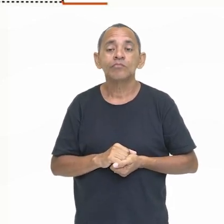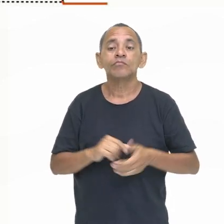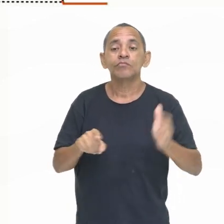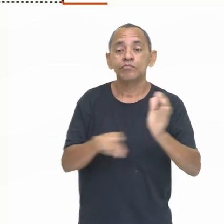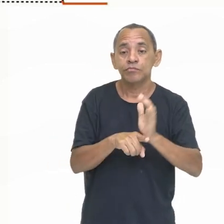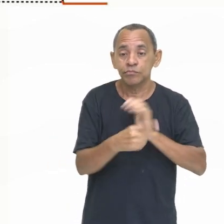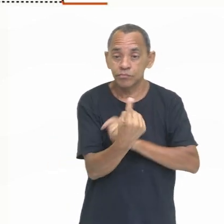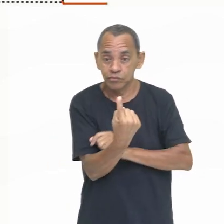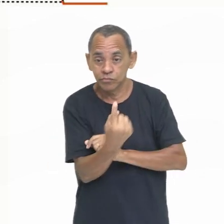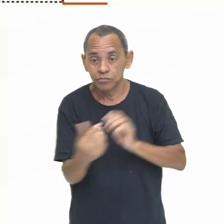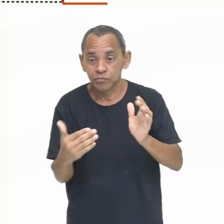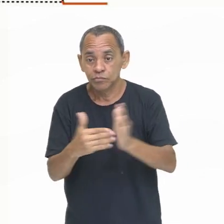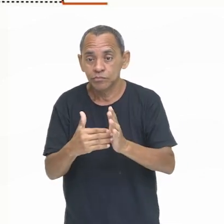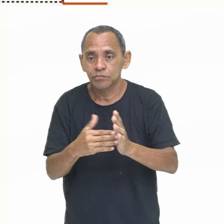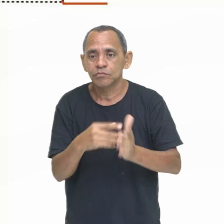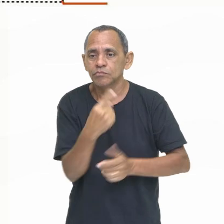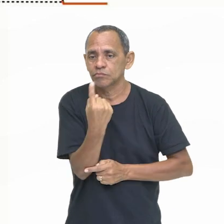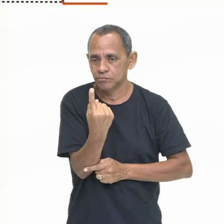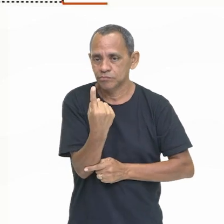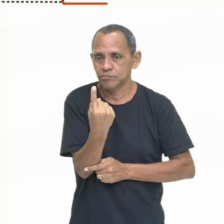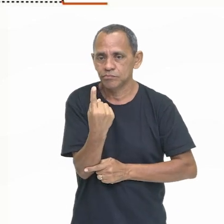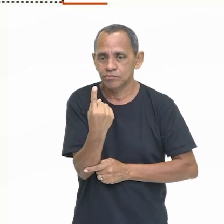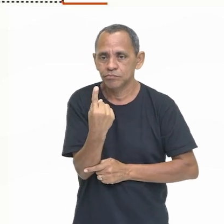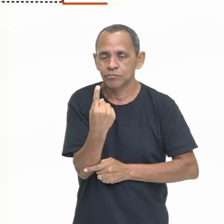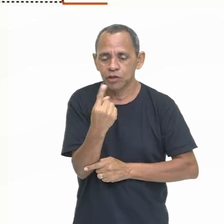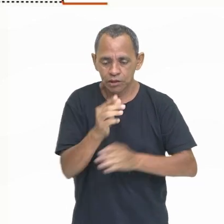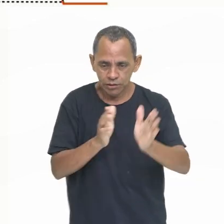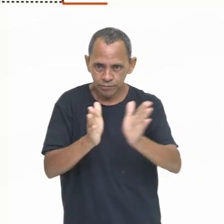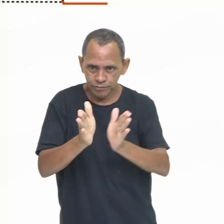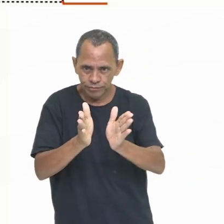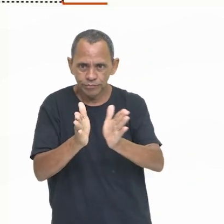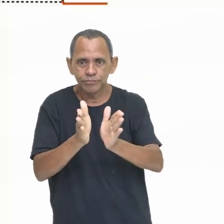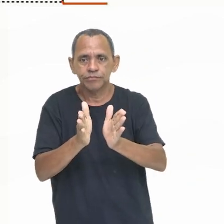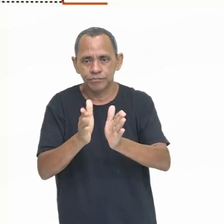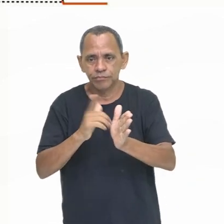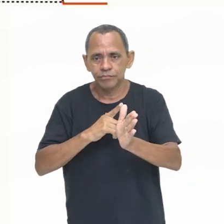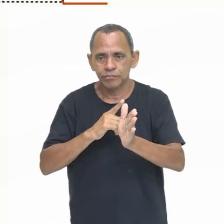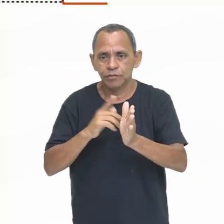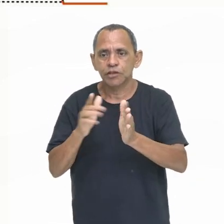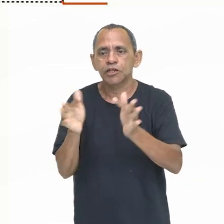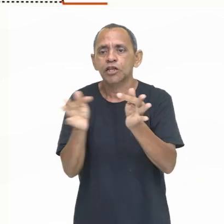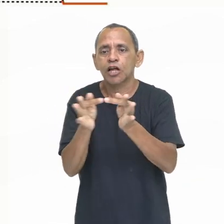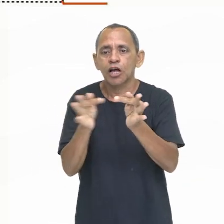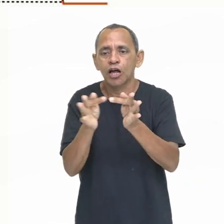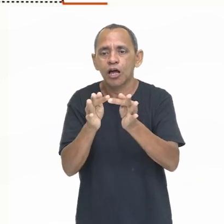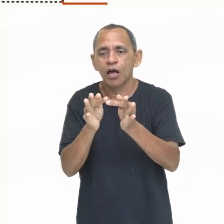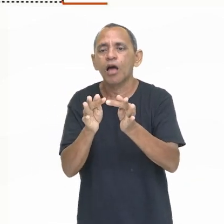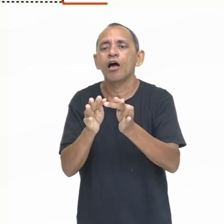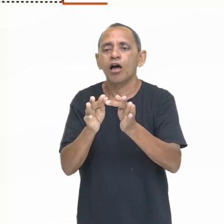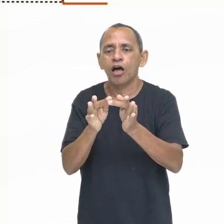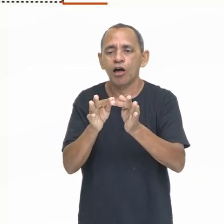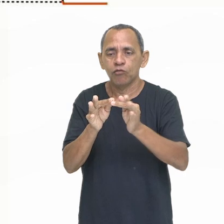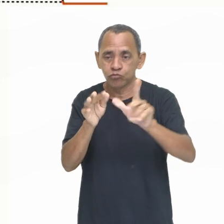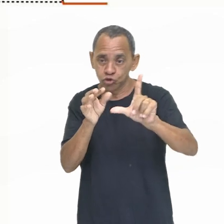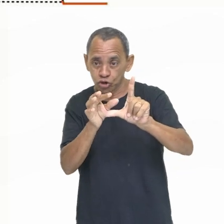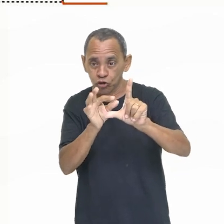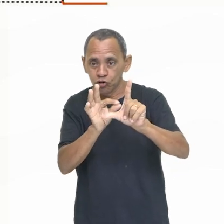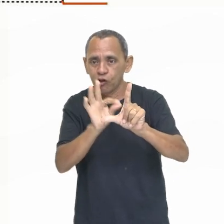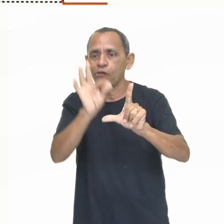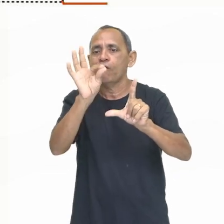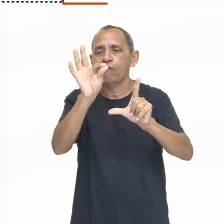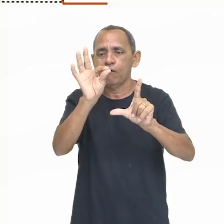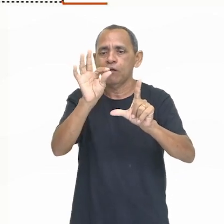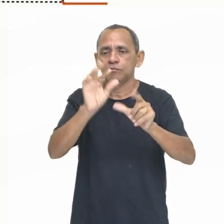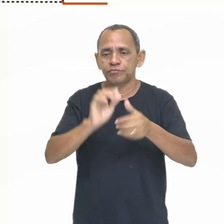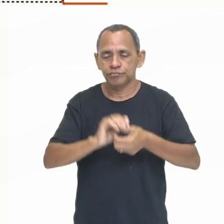1 até o 1. Ó. Nesse intervalo, essa função será crescente, tudo bem? Para esse,